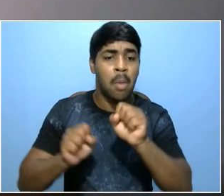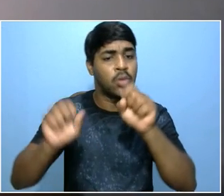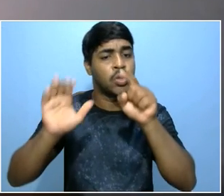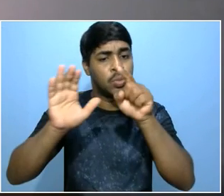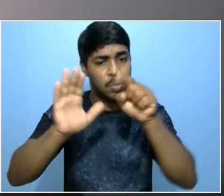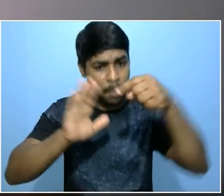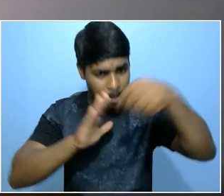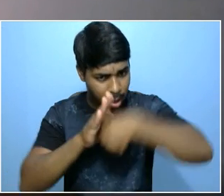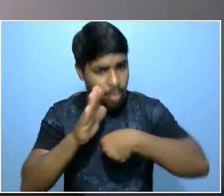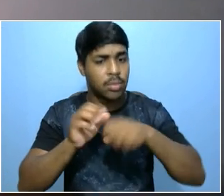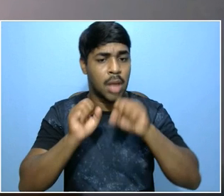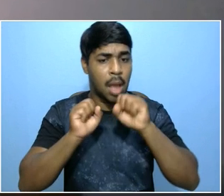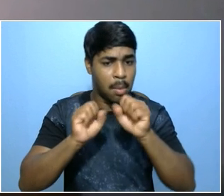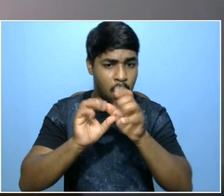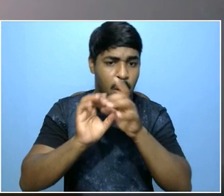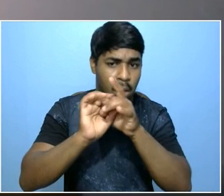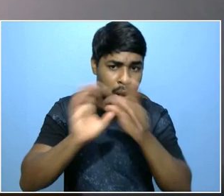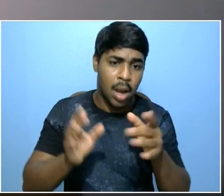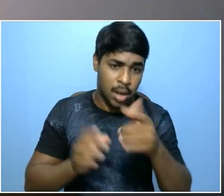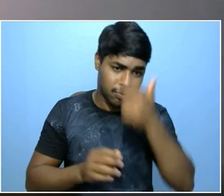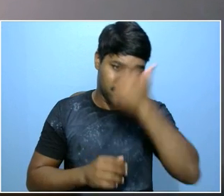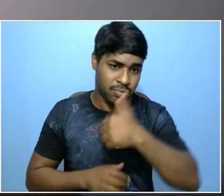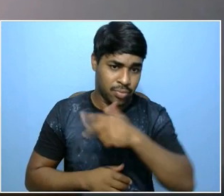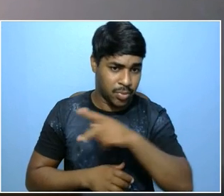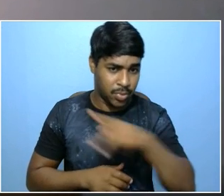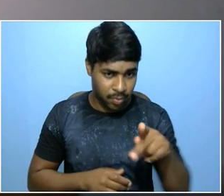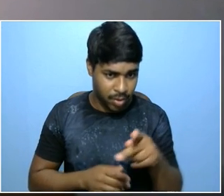contato comigo, tá? Que eu estou pronta